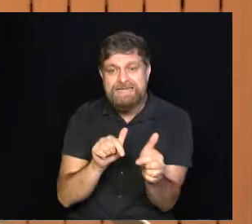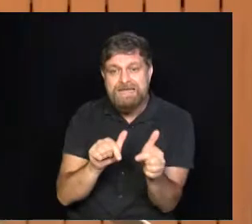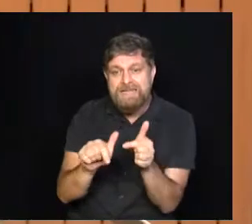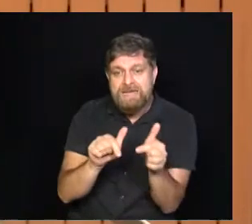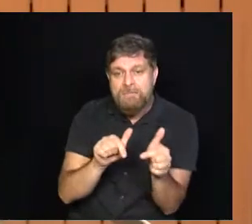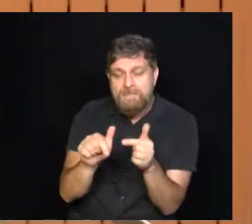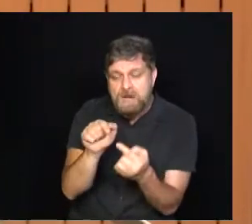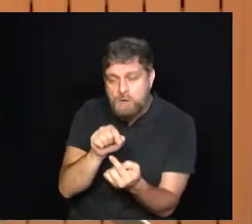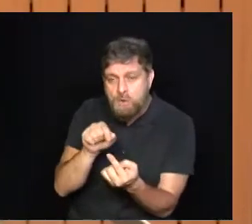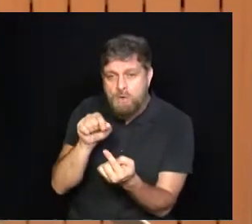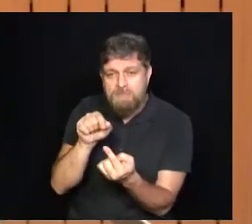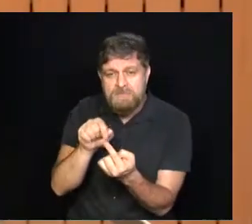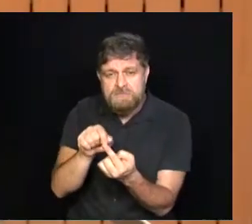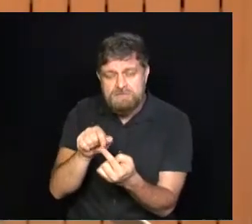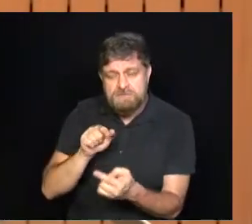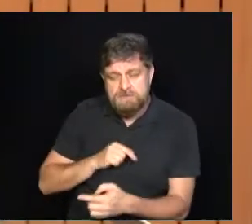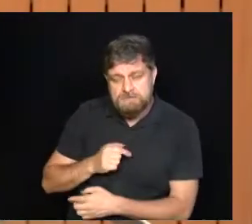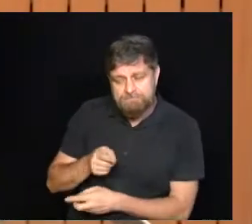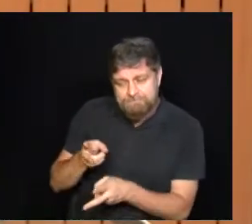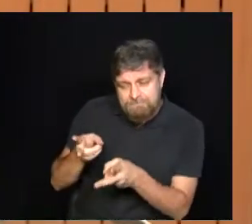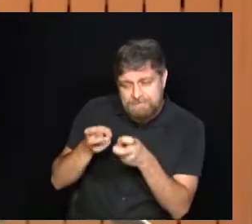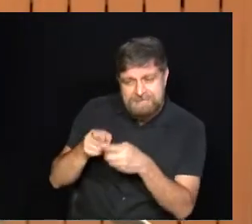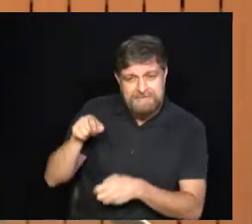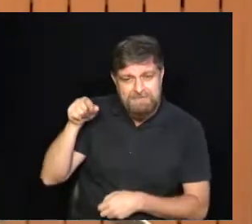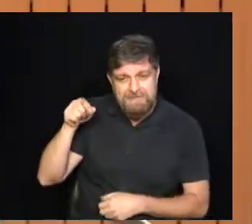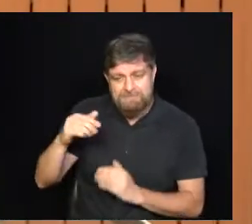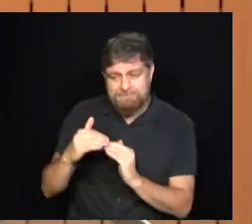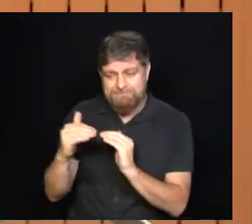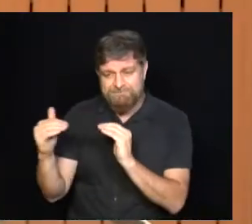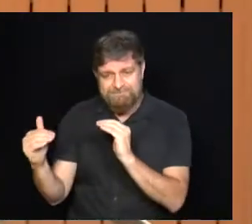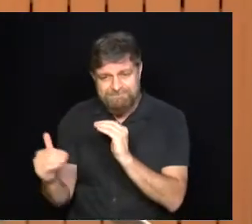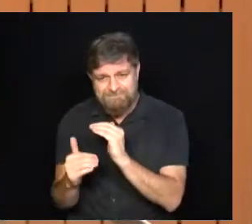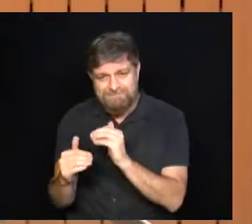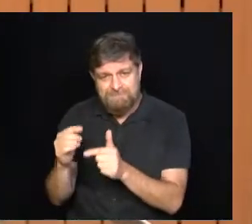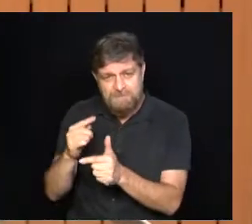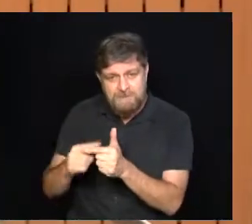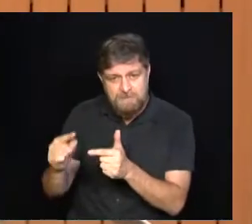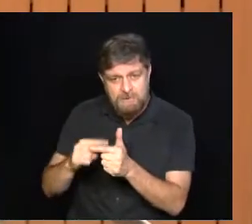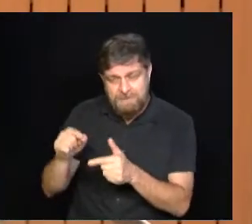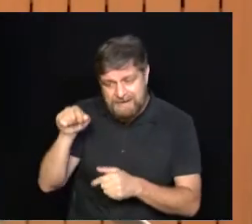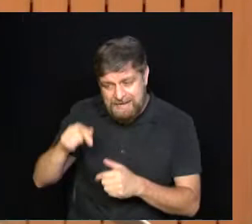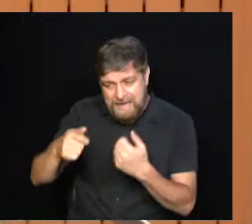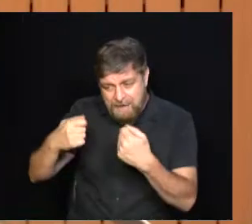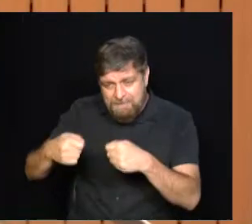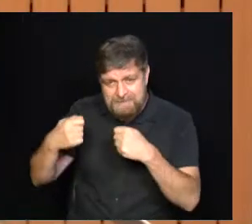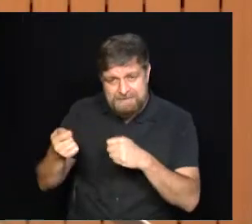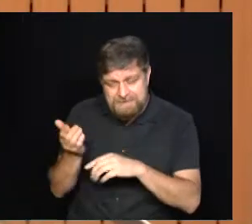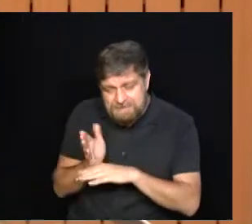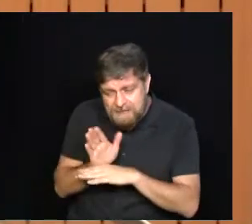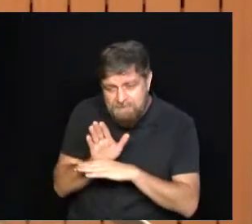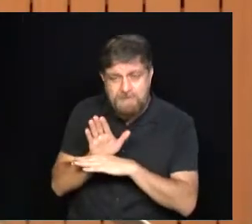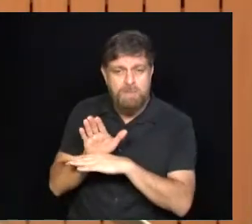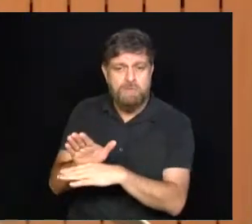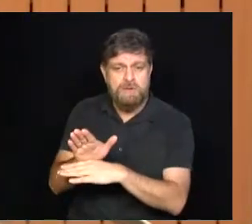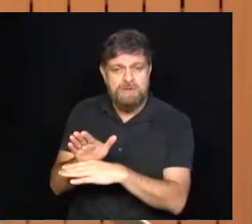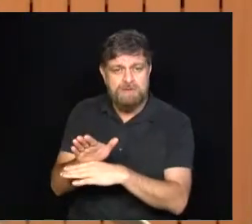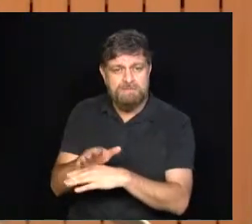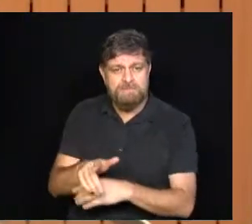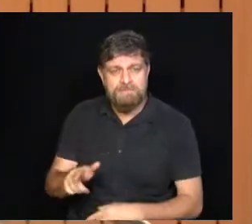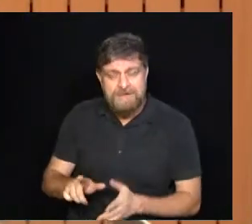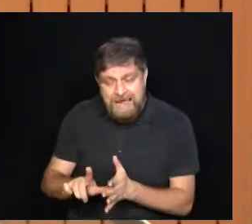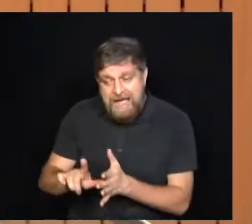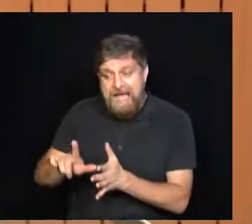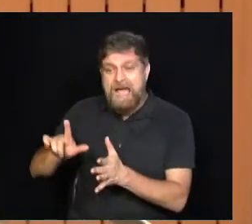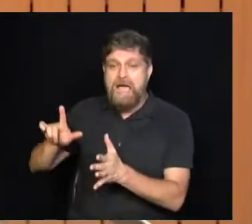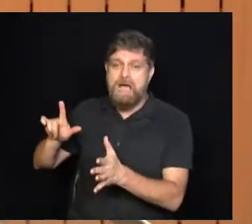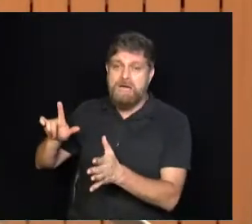identificar possíveis situações de fragilidade, de necessidades naquele território, para se antecipar